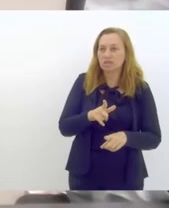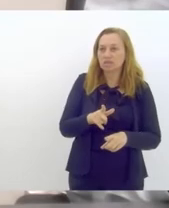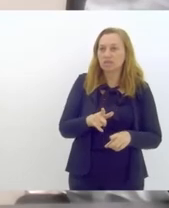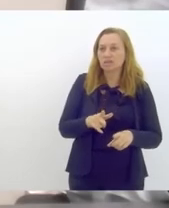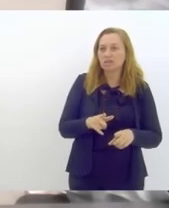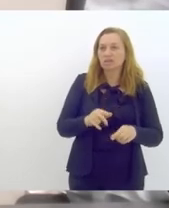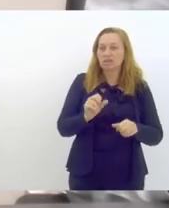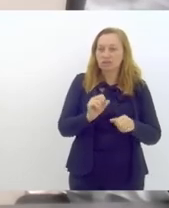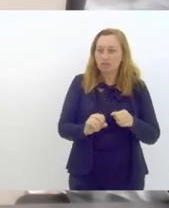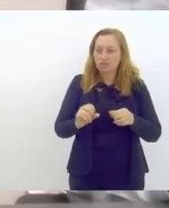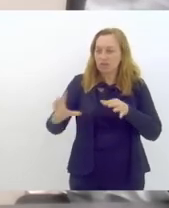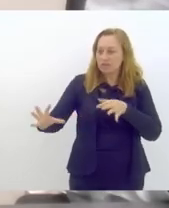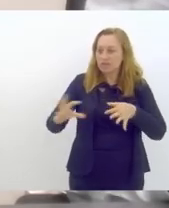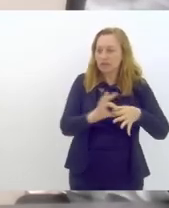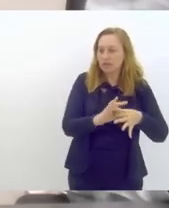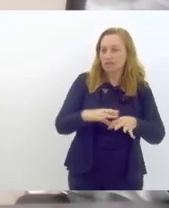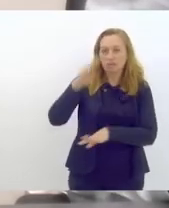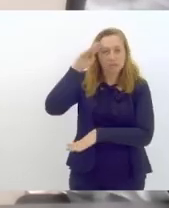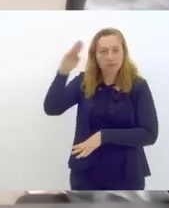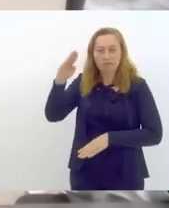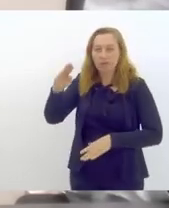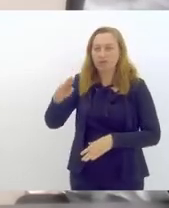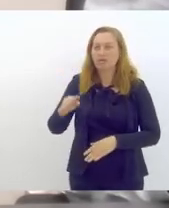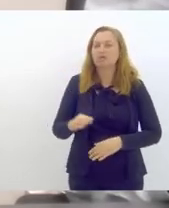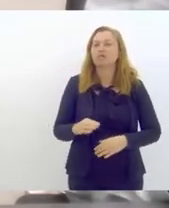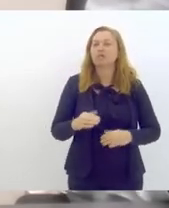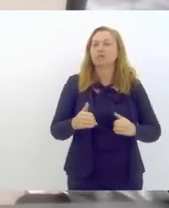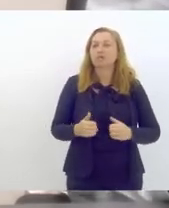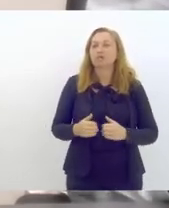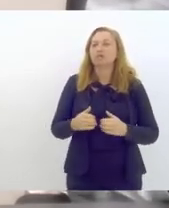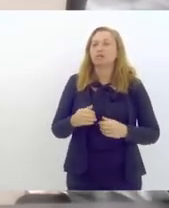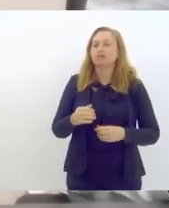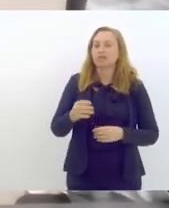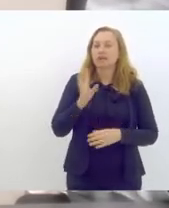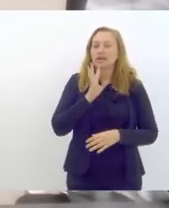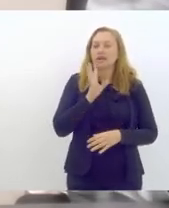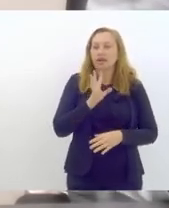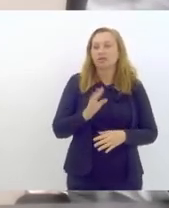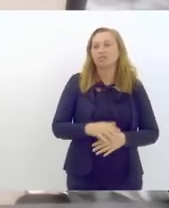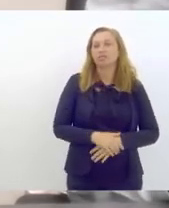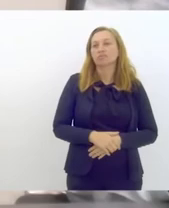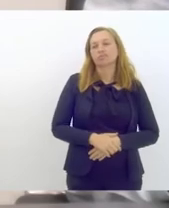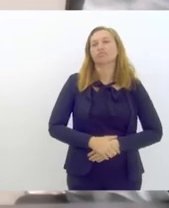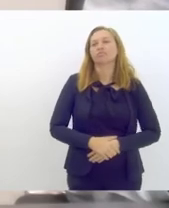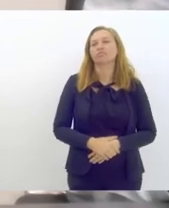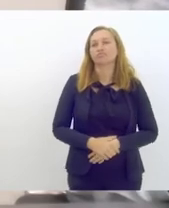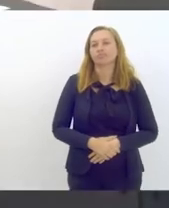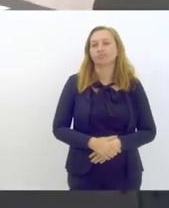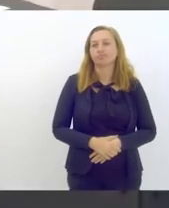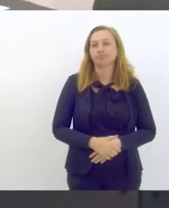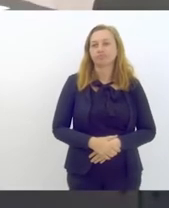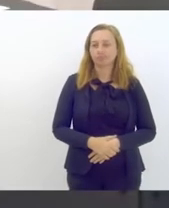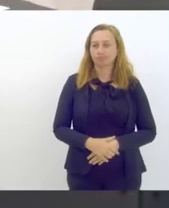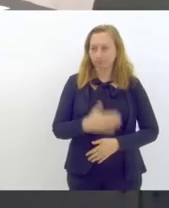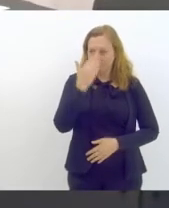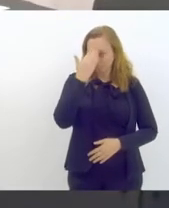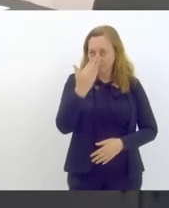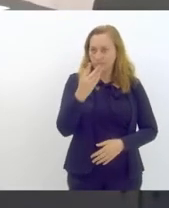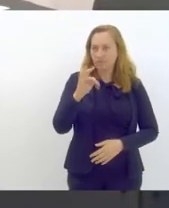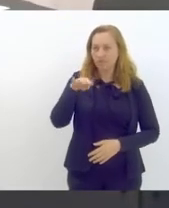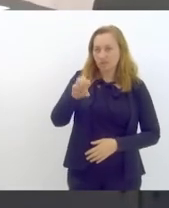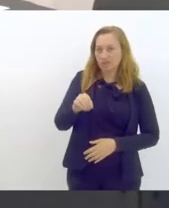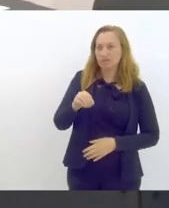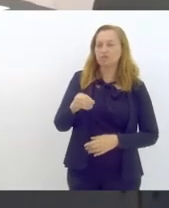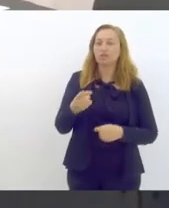uma vez sendo feita essa ponte, que é fundamental, o negócio pode ficar muito legal. É isso. Muito bom. Obrigado, Francisco Victor. Ainda